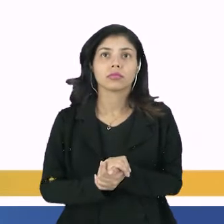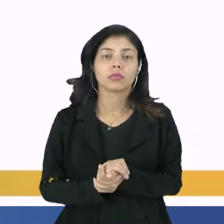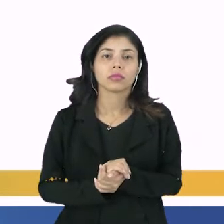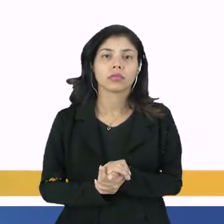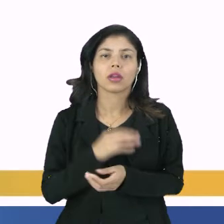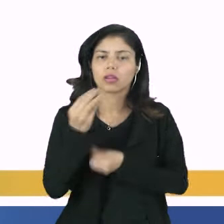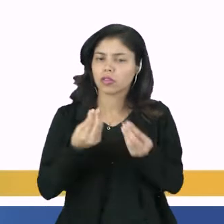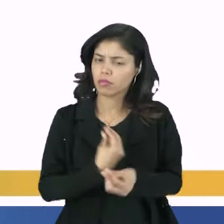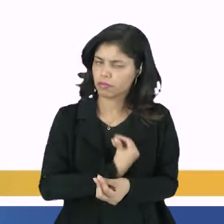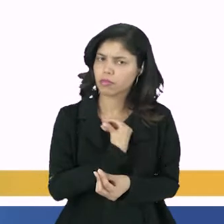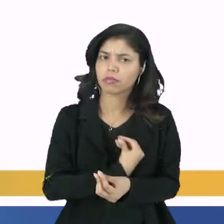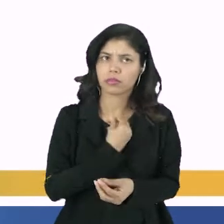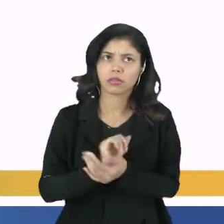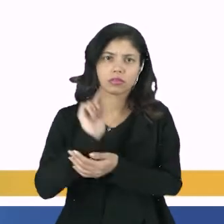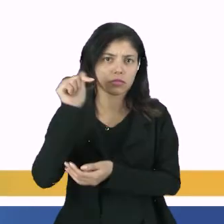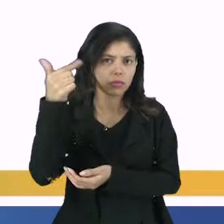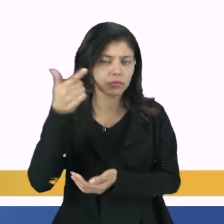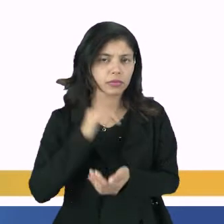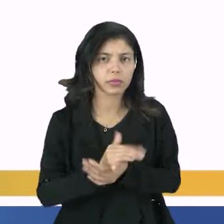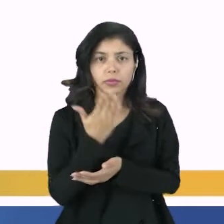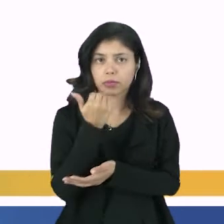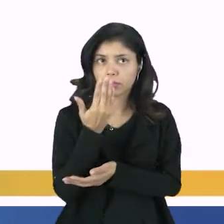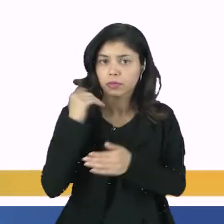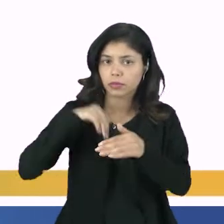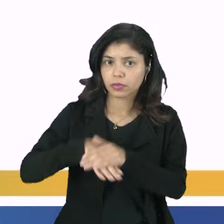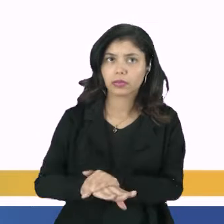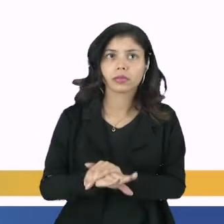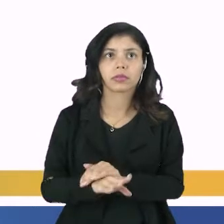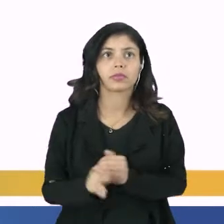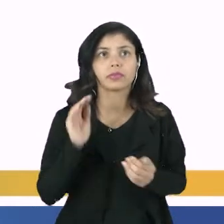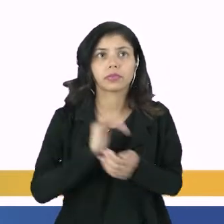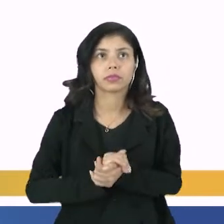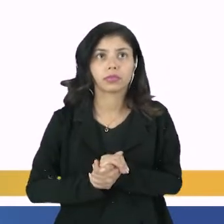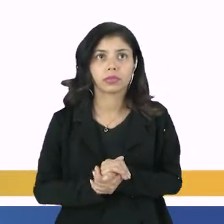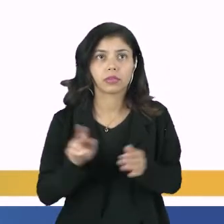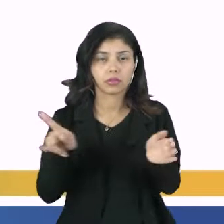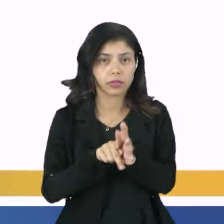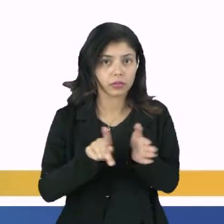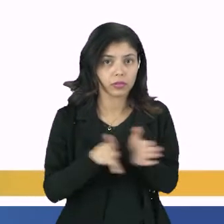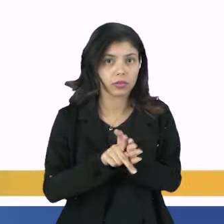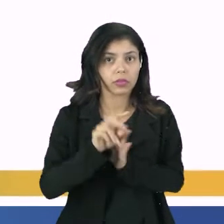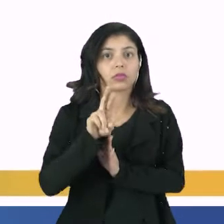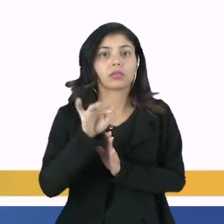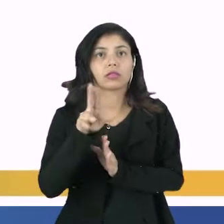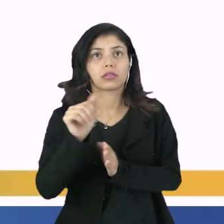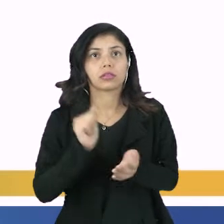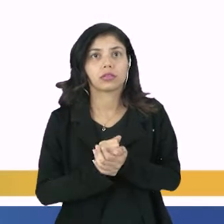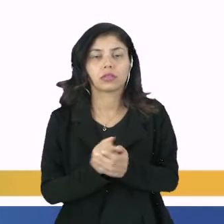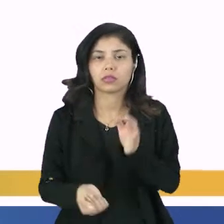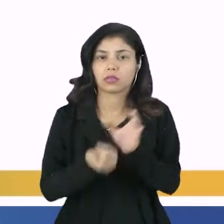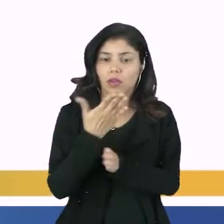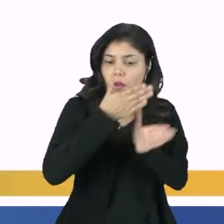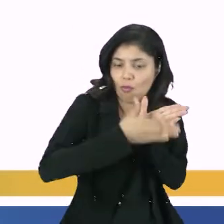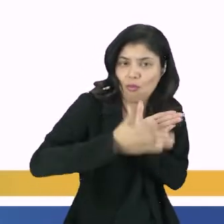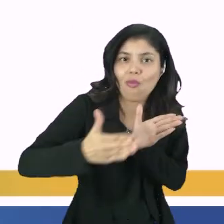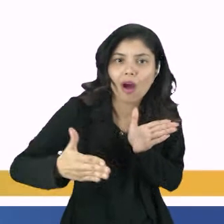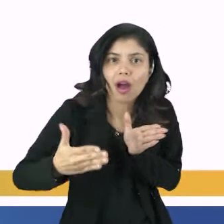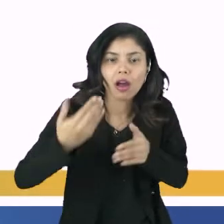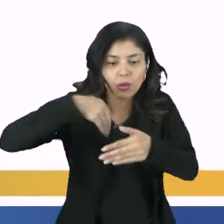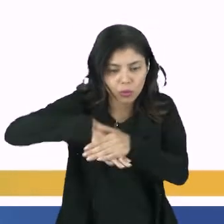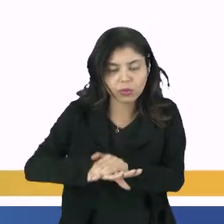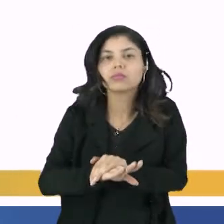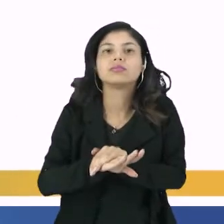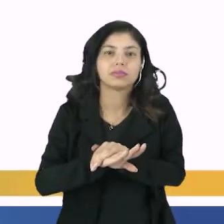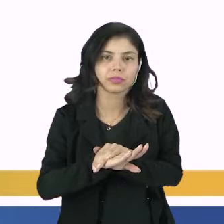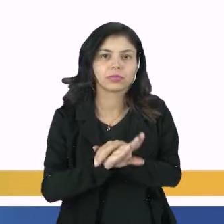sobrevivência, pois os alimentos eram guardados dentro desses utensílios. O avanço da produção e também do